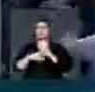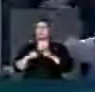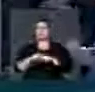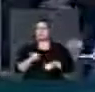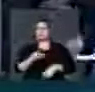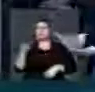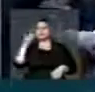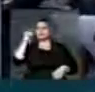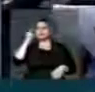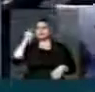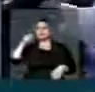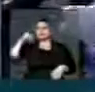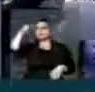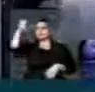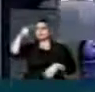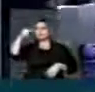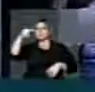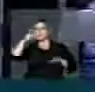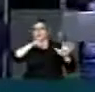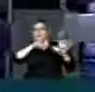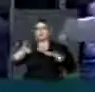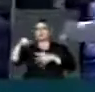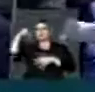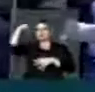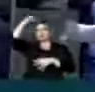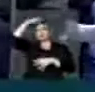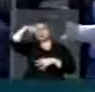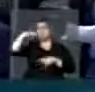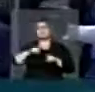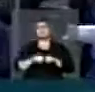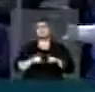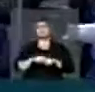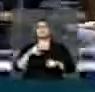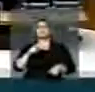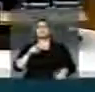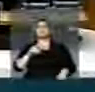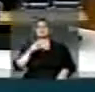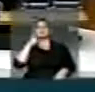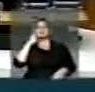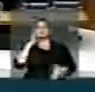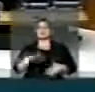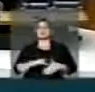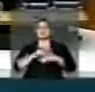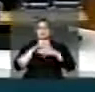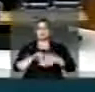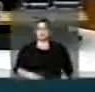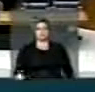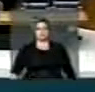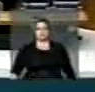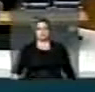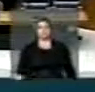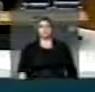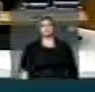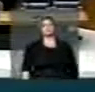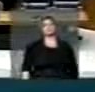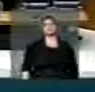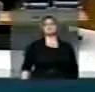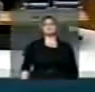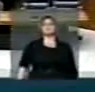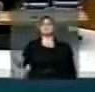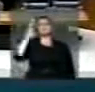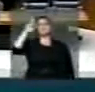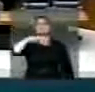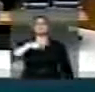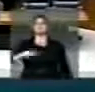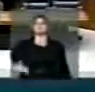guardar o seguro para depois da Semana Santa. Muito obrigado. Okay? Obrigado. Deputado Paulo, como líder. Senhor presidente, senhores